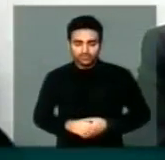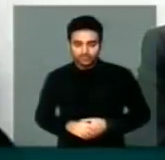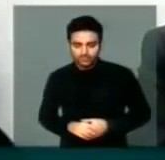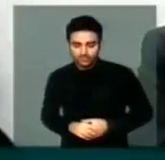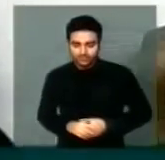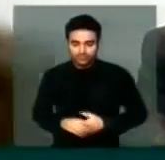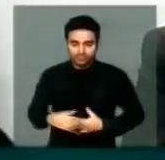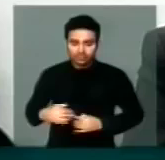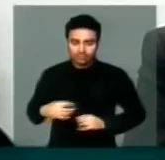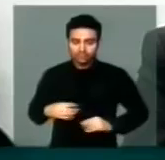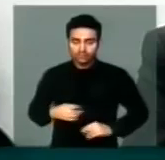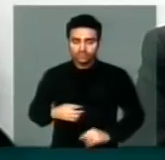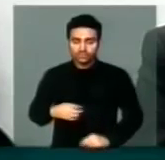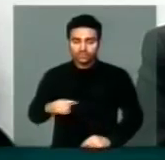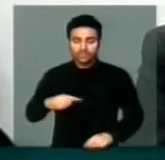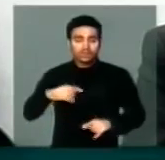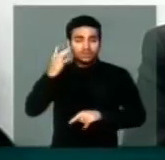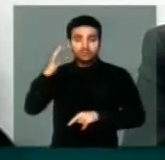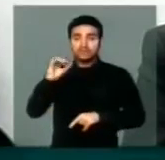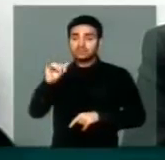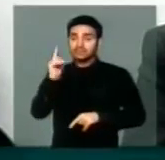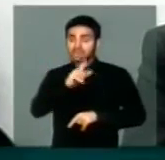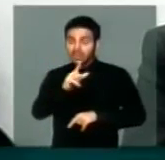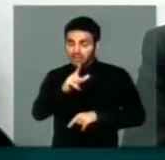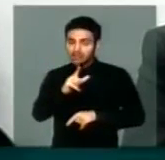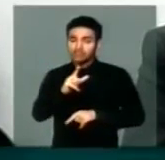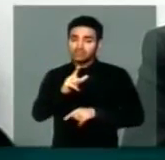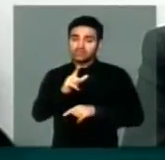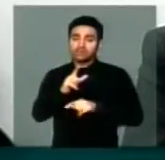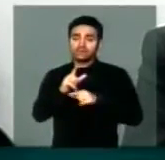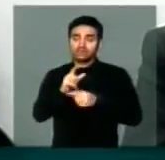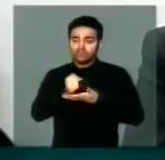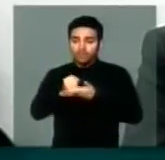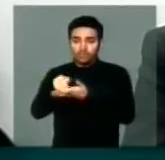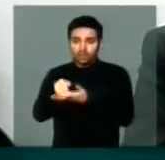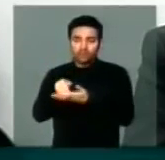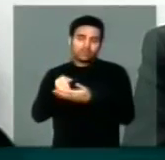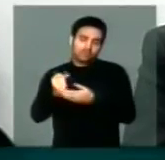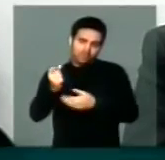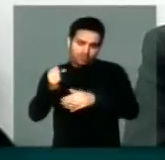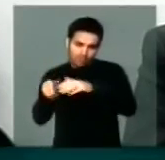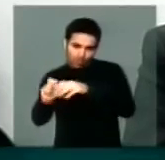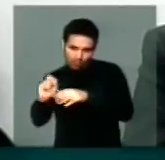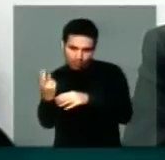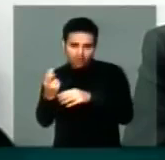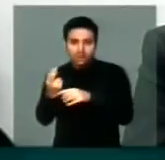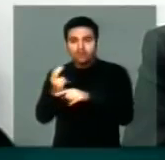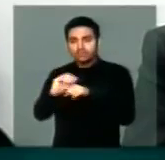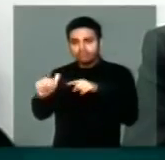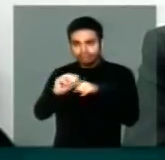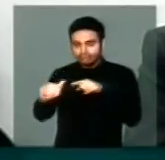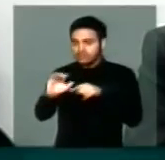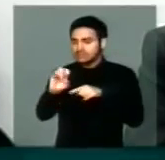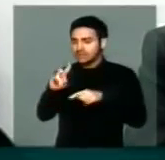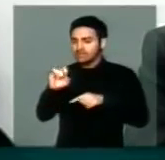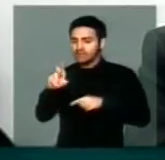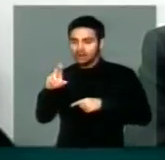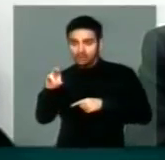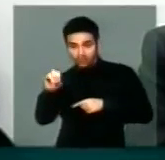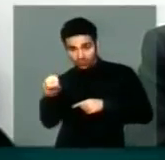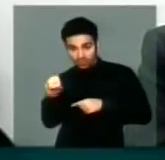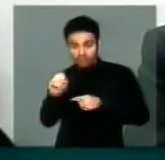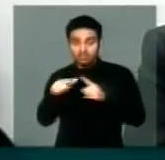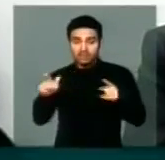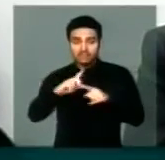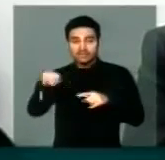O declarante não sabe dizer se houve algum favorecimento pessoal de Severó. Que durante o aluguel, a Samsung suspendeu o